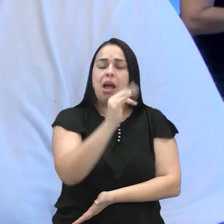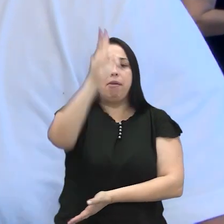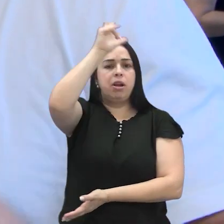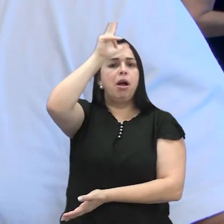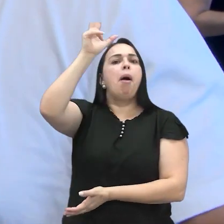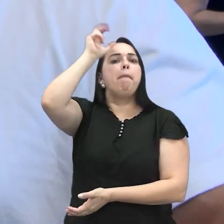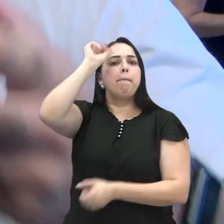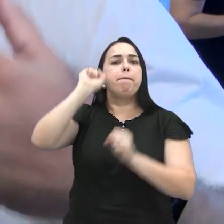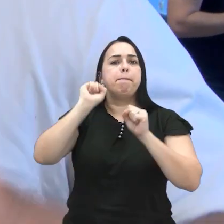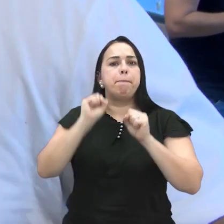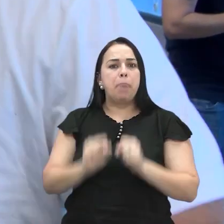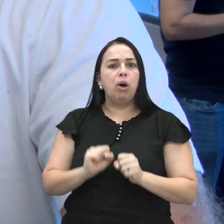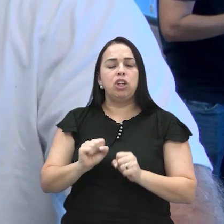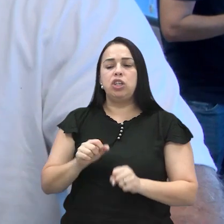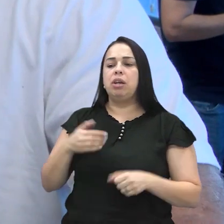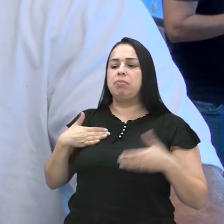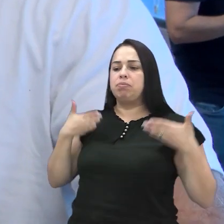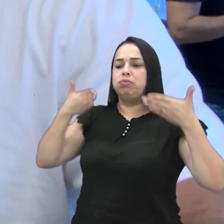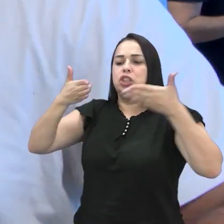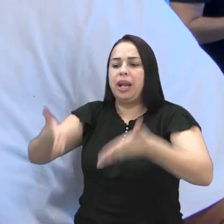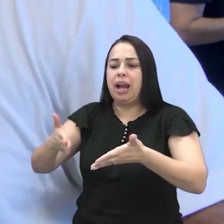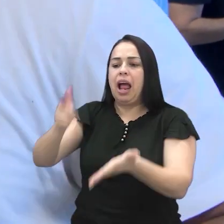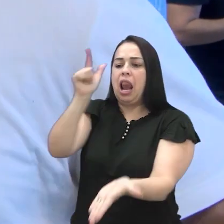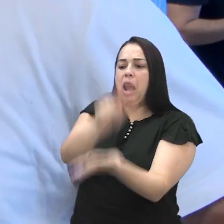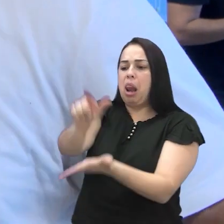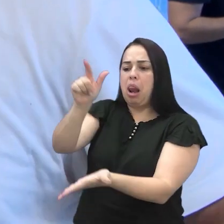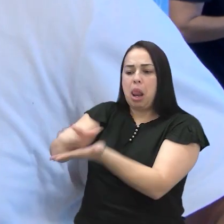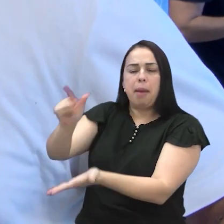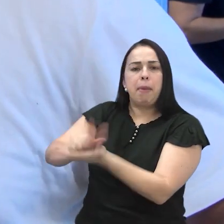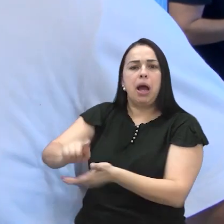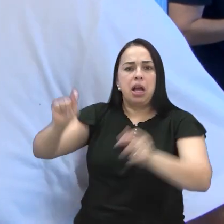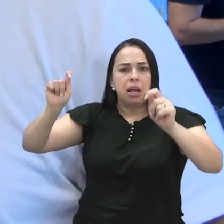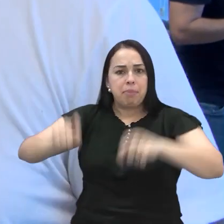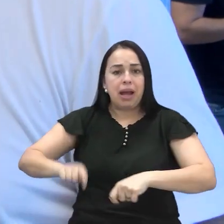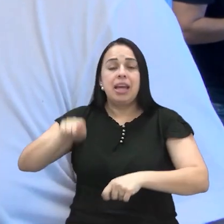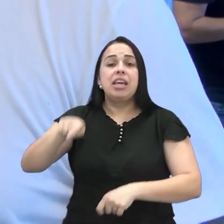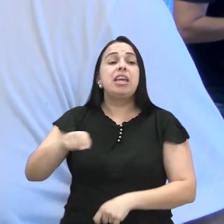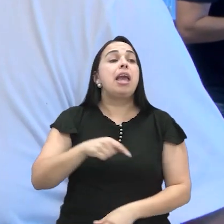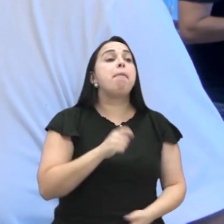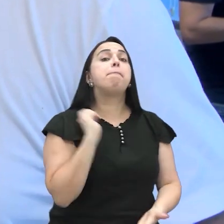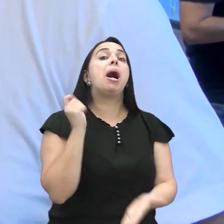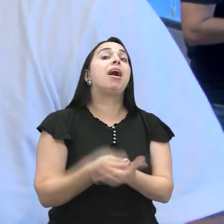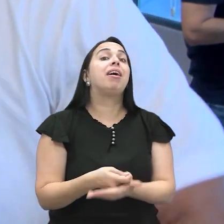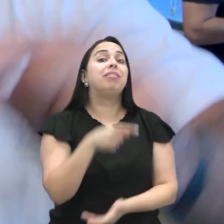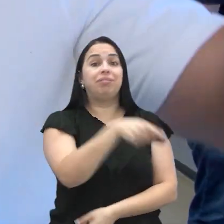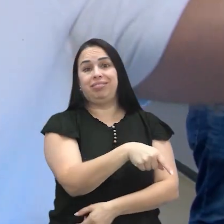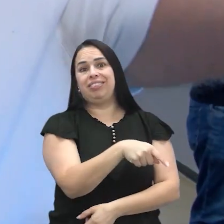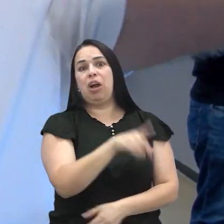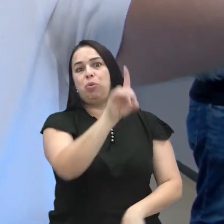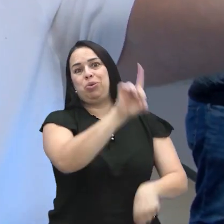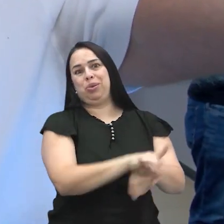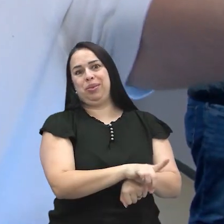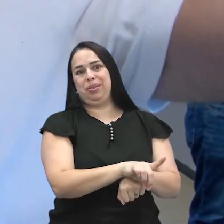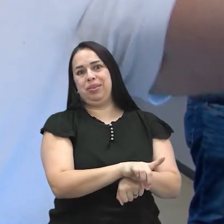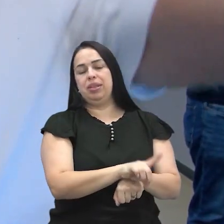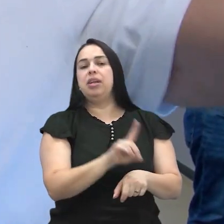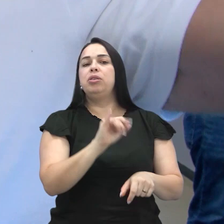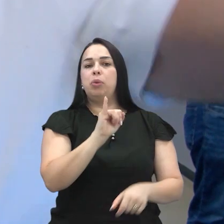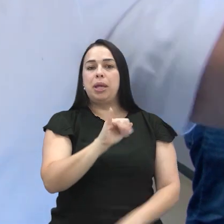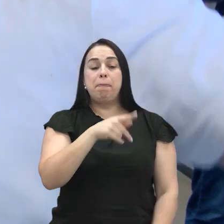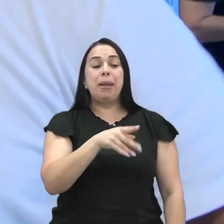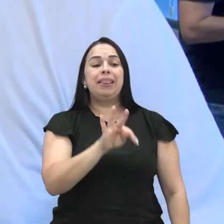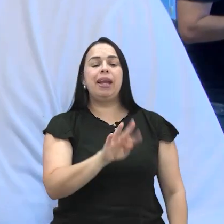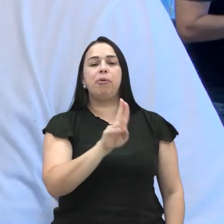prefeitura, a prefeitura ela pode entrar nesse terreno, fazer a limpeza, e o custo dessa limpeza vai direto para